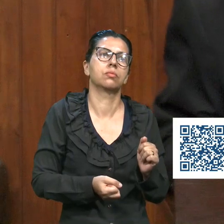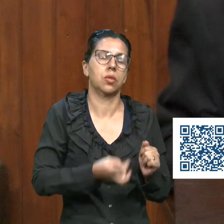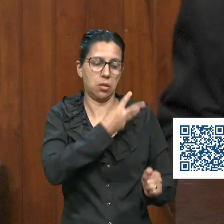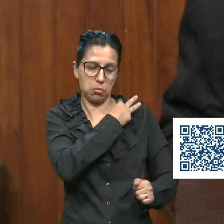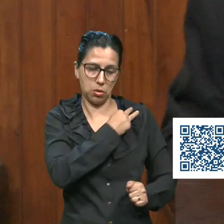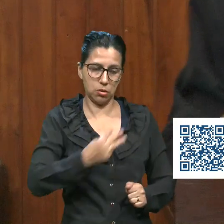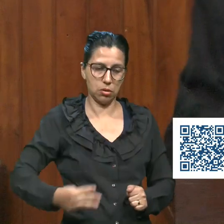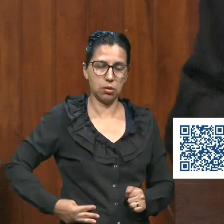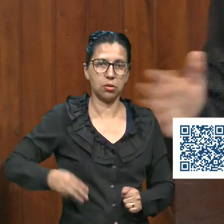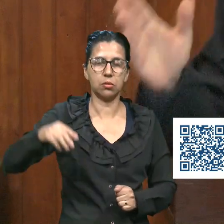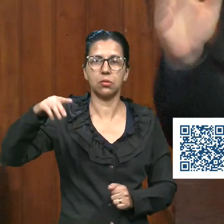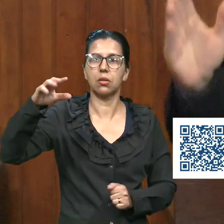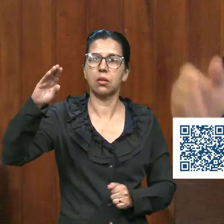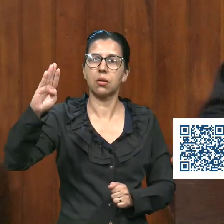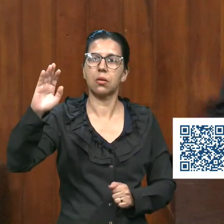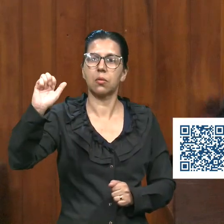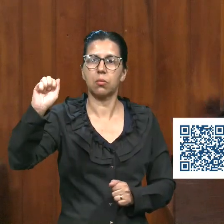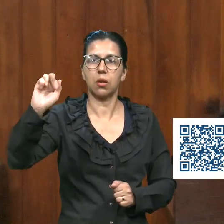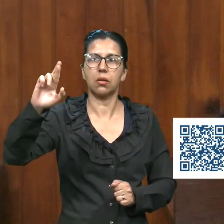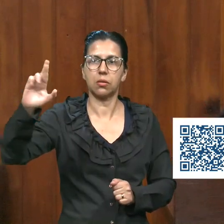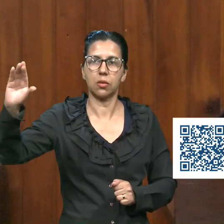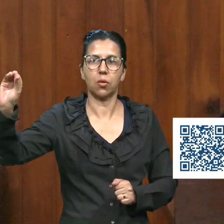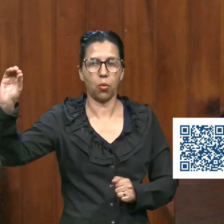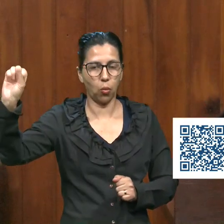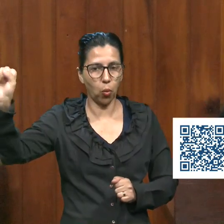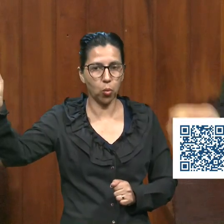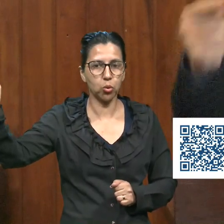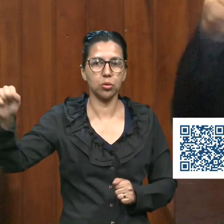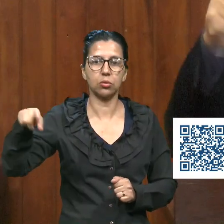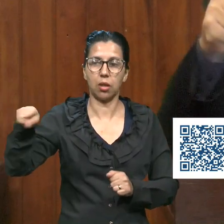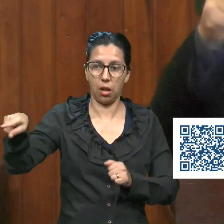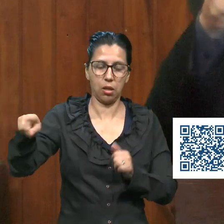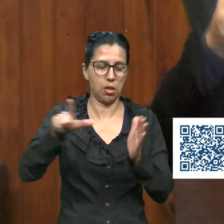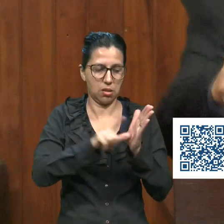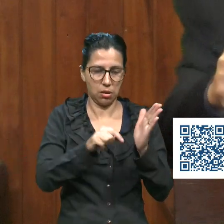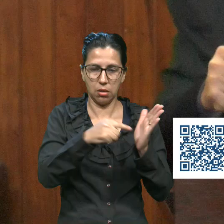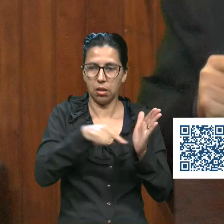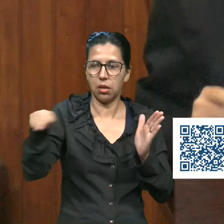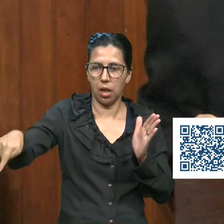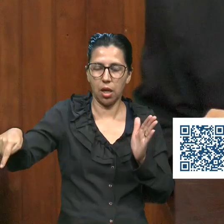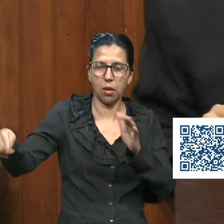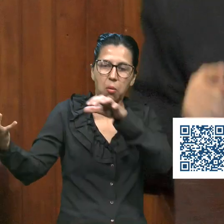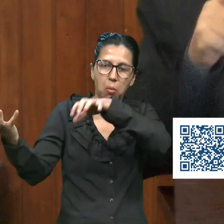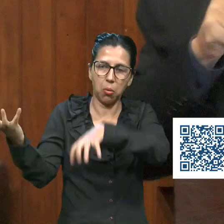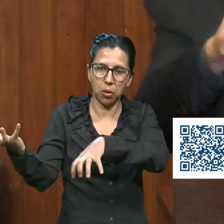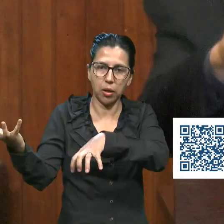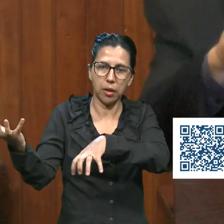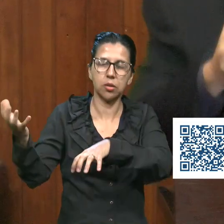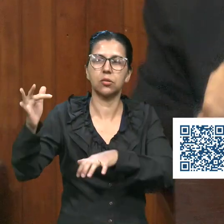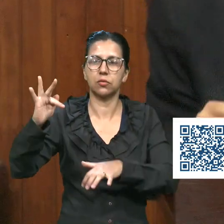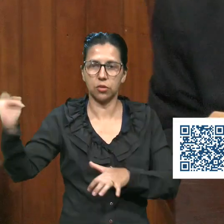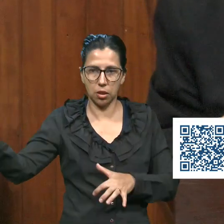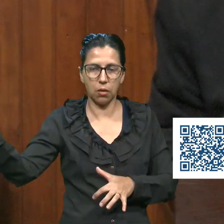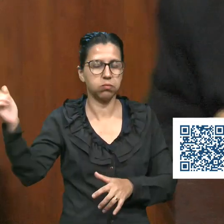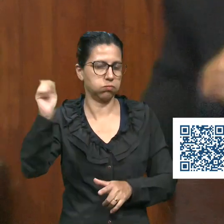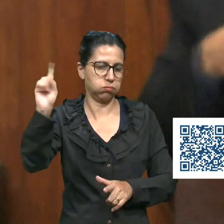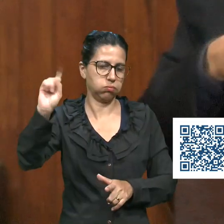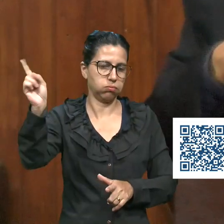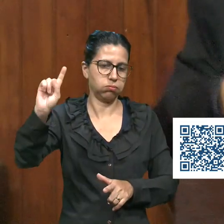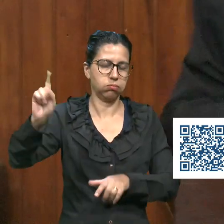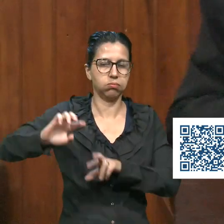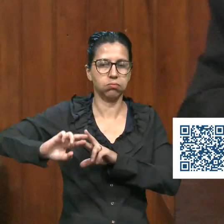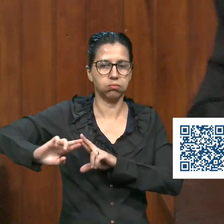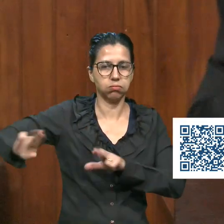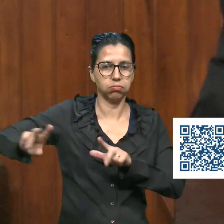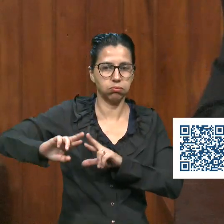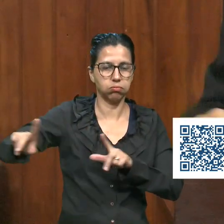votação, ela não seguirá mais no Supremo Tribunal Federal, e nós temos que incentivar o Congresso Nacional a concluir a votação lá, para que